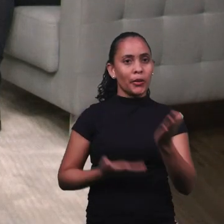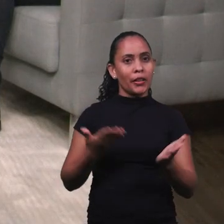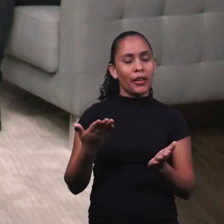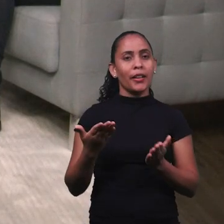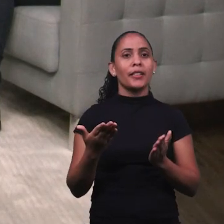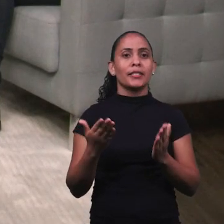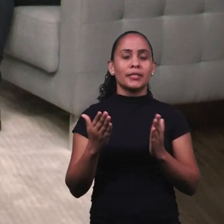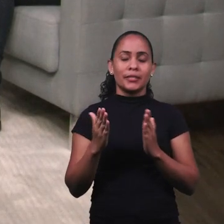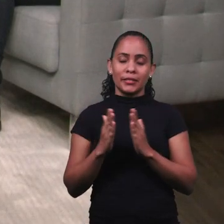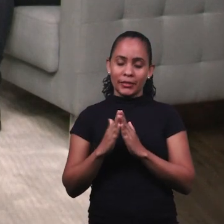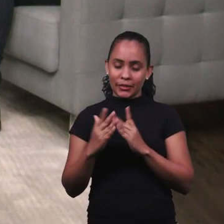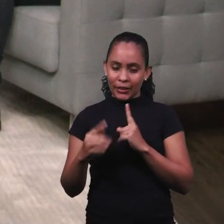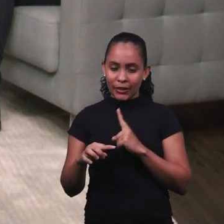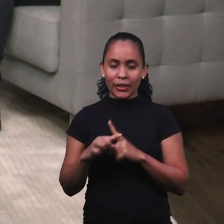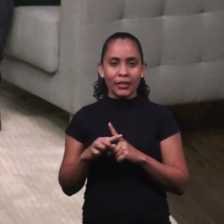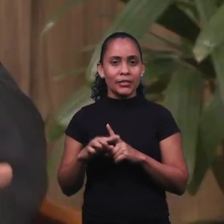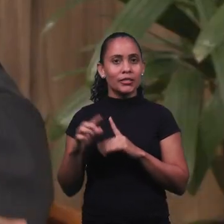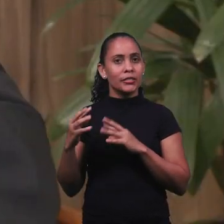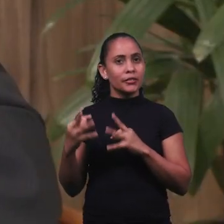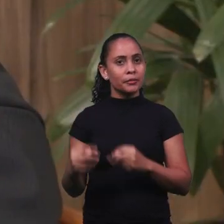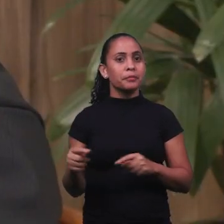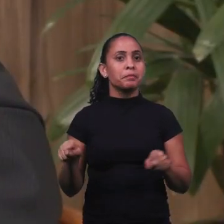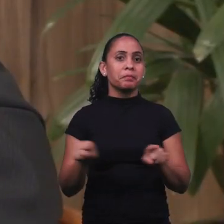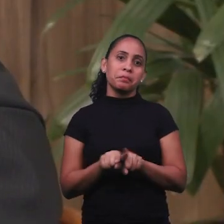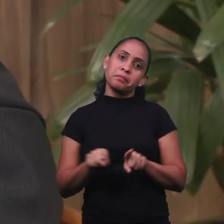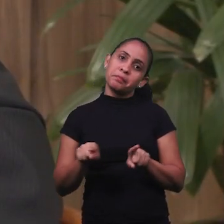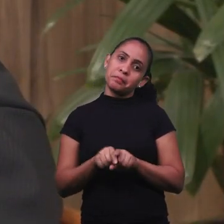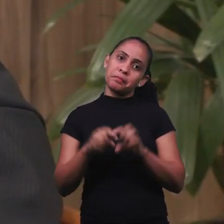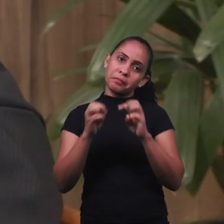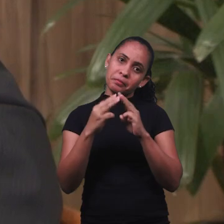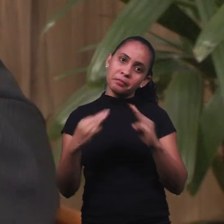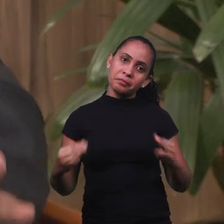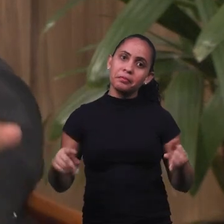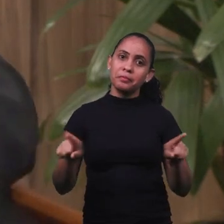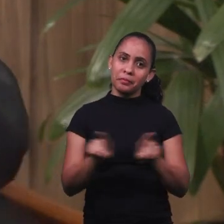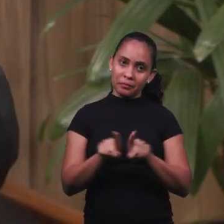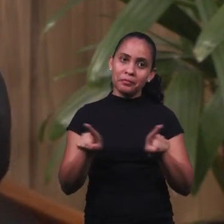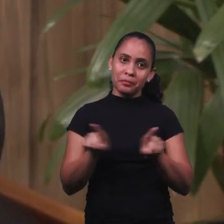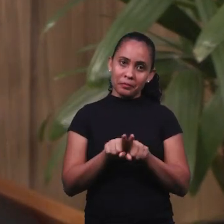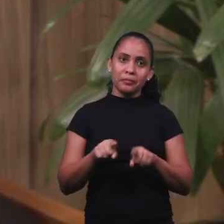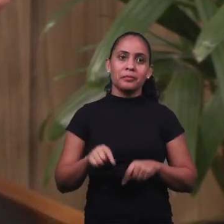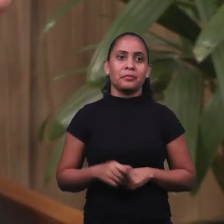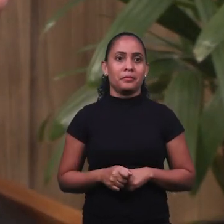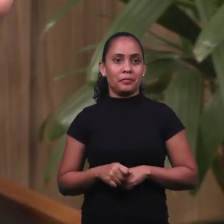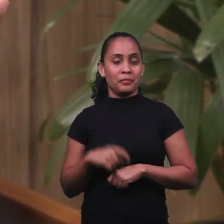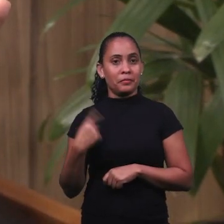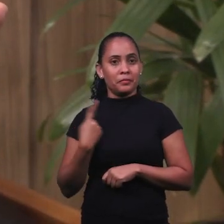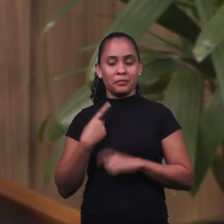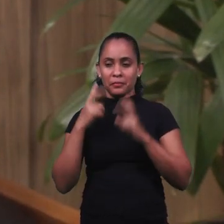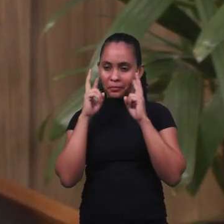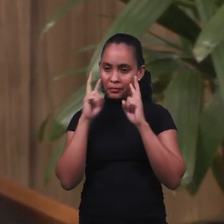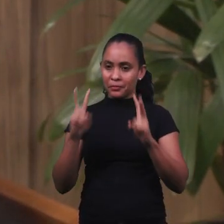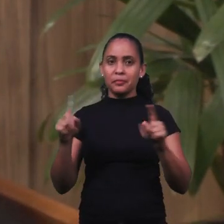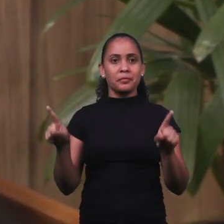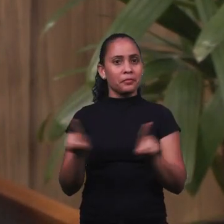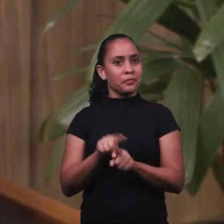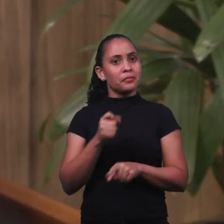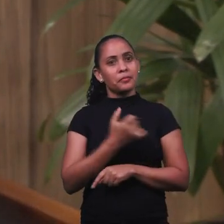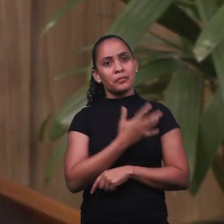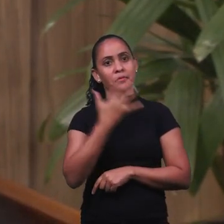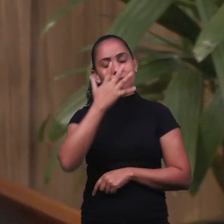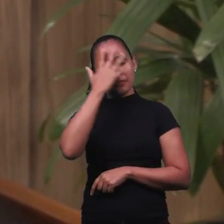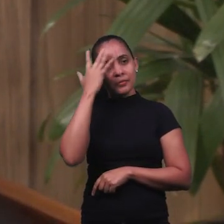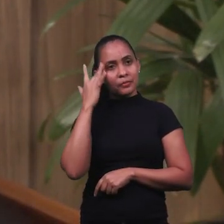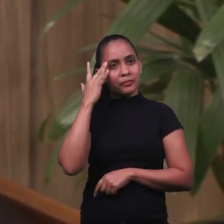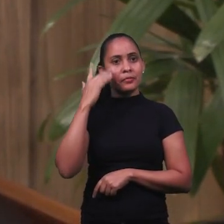Senhor, isso é maravilhoso. Nos nossos Manaíns eu vejo muito isso, não é, pastor Abel? A gente consegue talvez visualizar mais, não é? Quantas pessoas estão